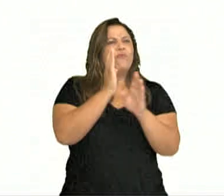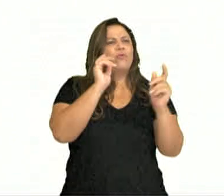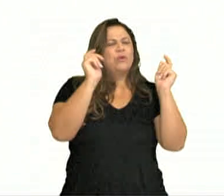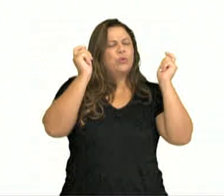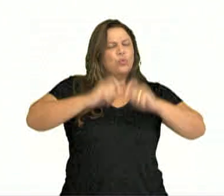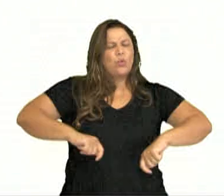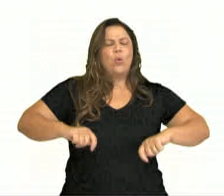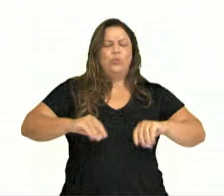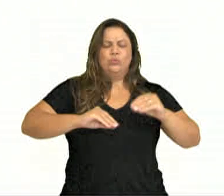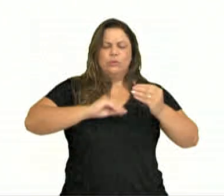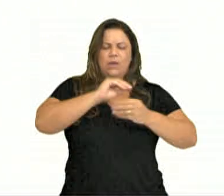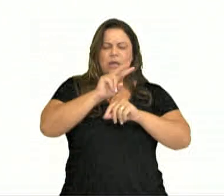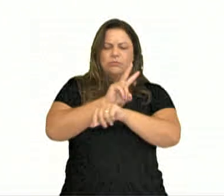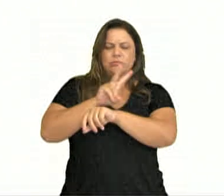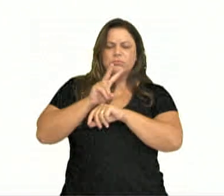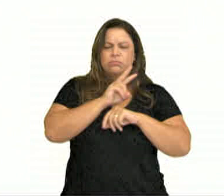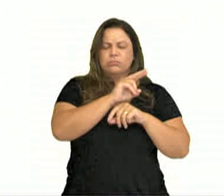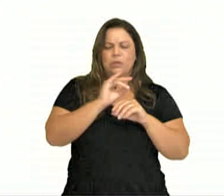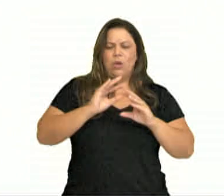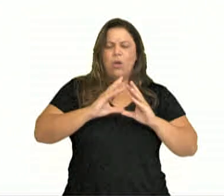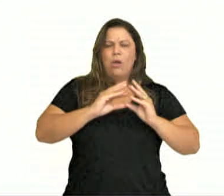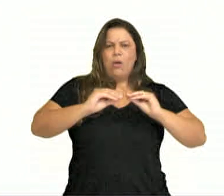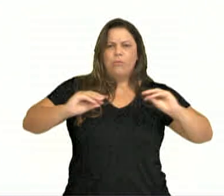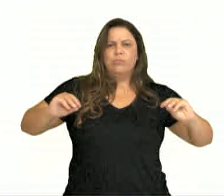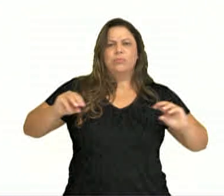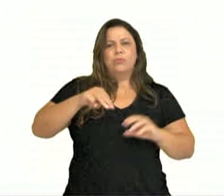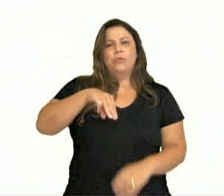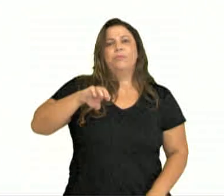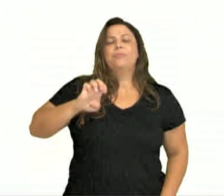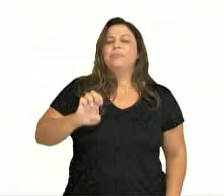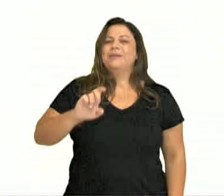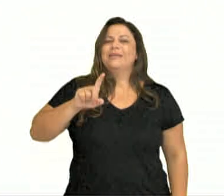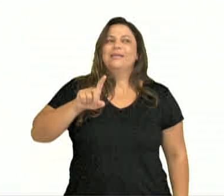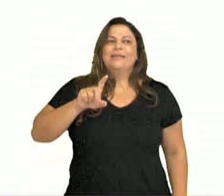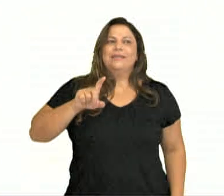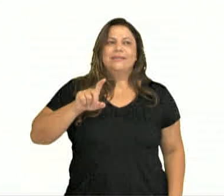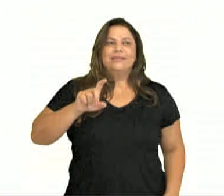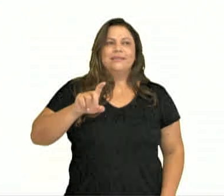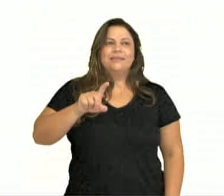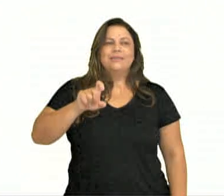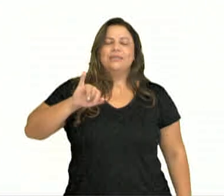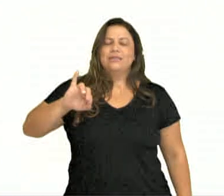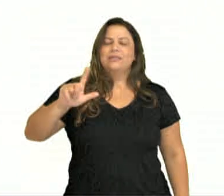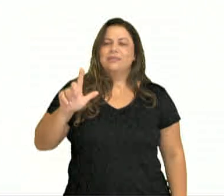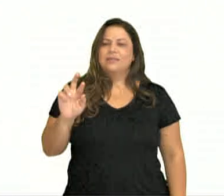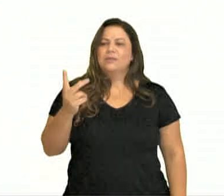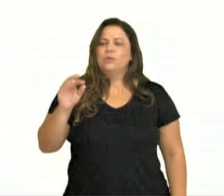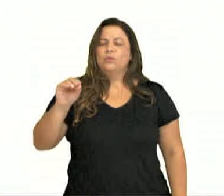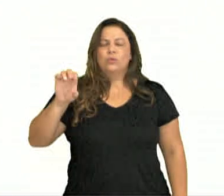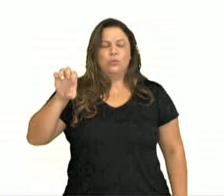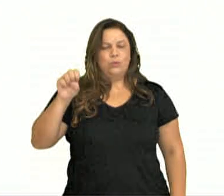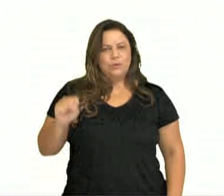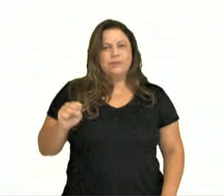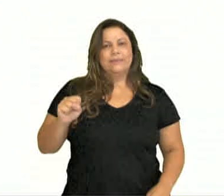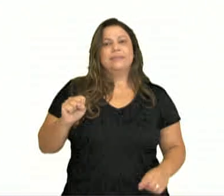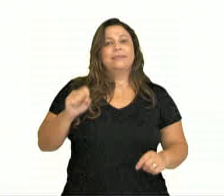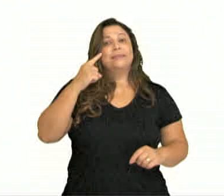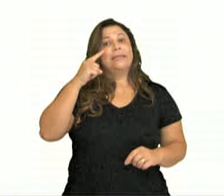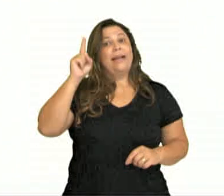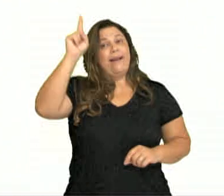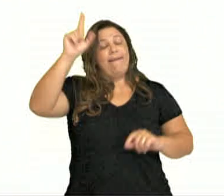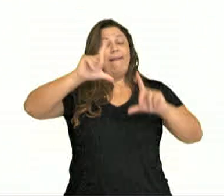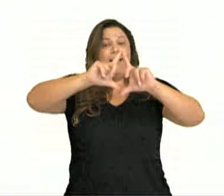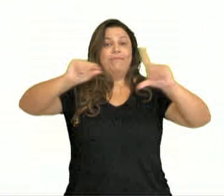de ostras e mexilhões lá em Florianópolis. Então, por conta disso, teve que ser proibida a retirada